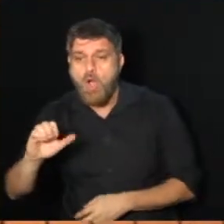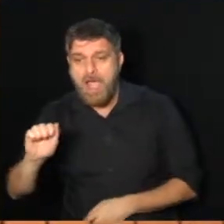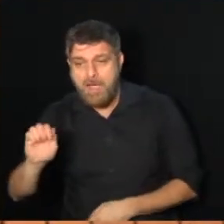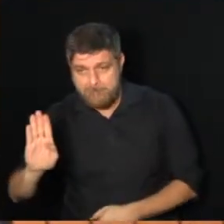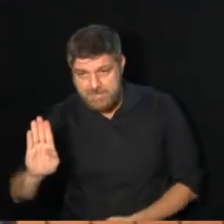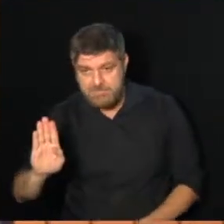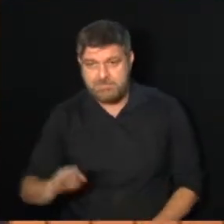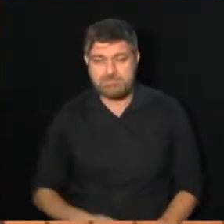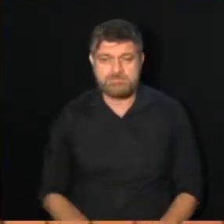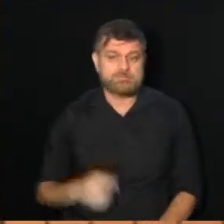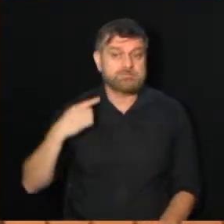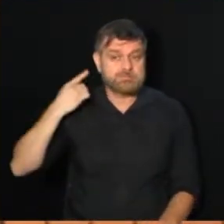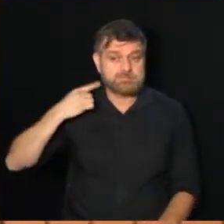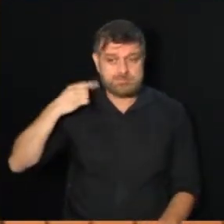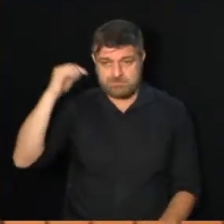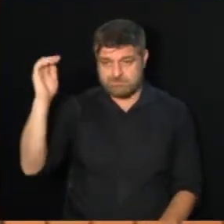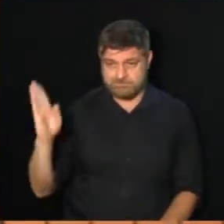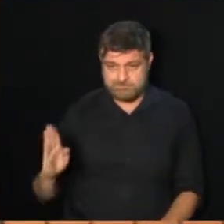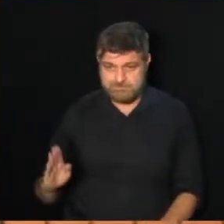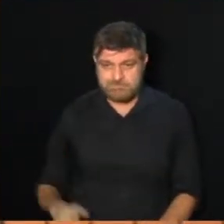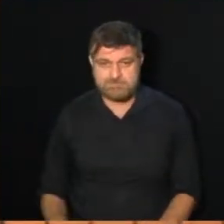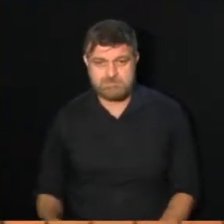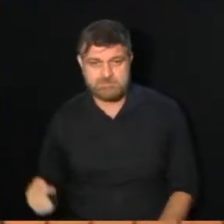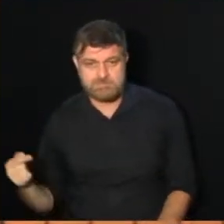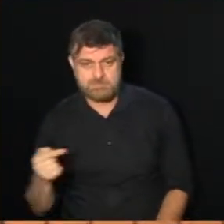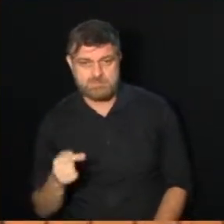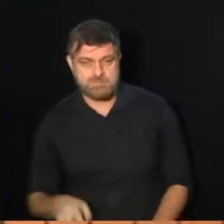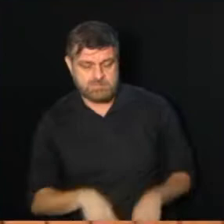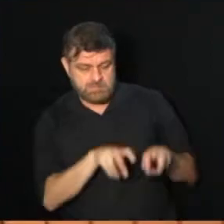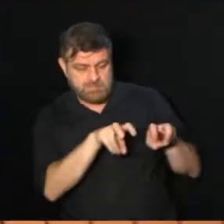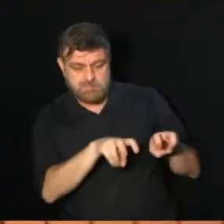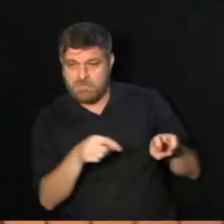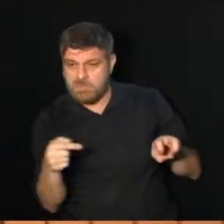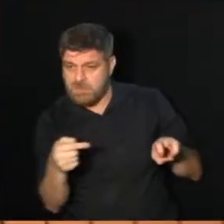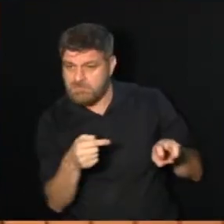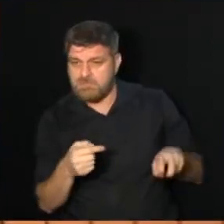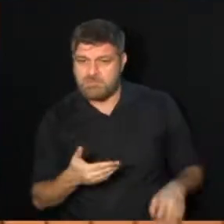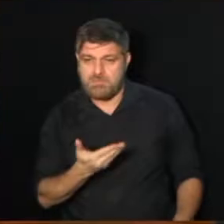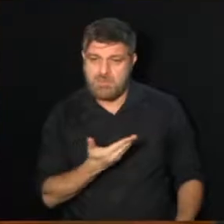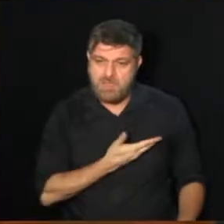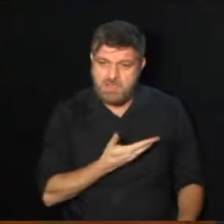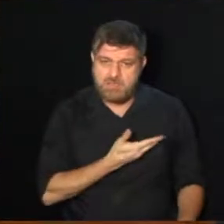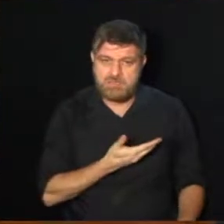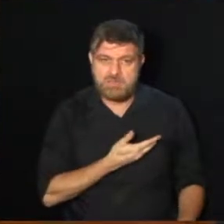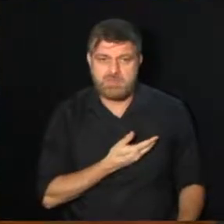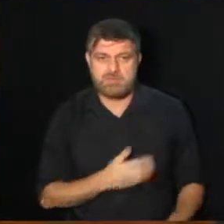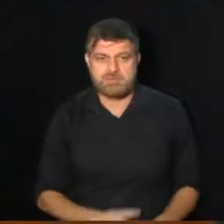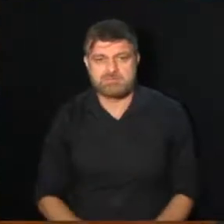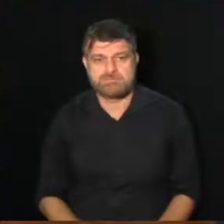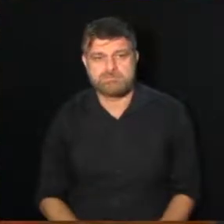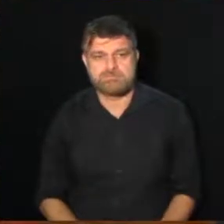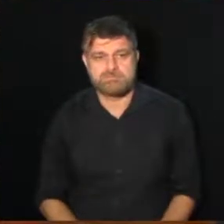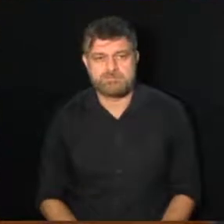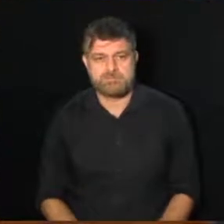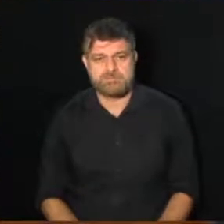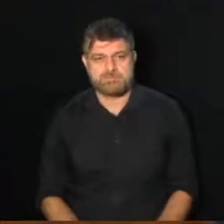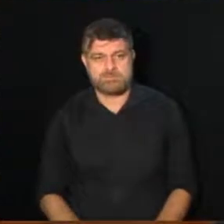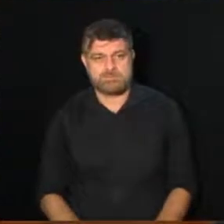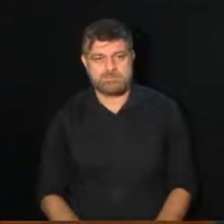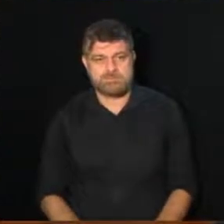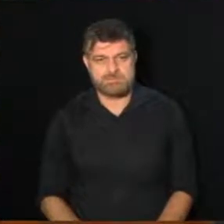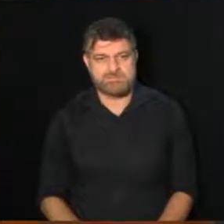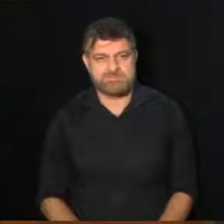Brasil. Minhas companheiras aqui, amigas Flávia, a Cida, o meu amigo